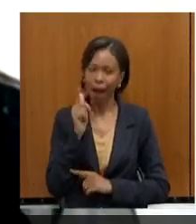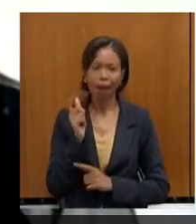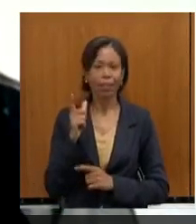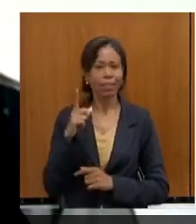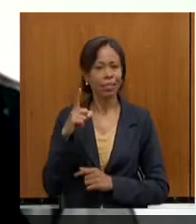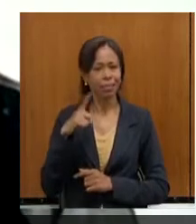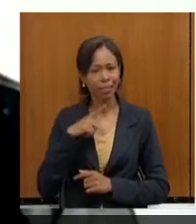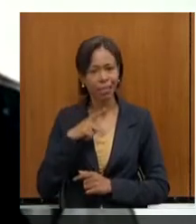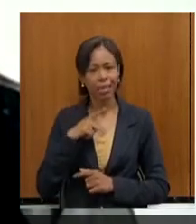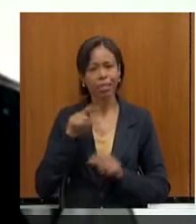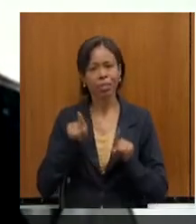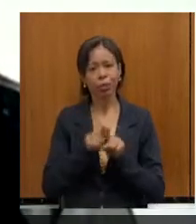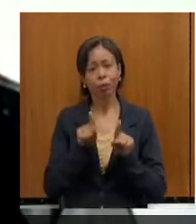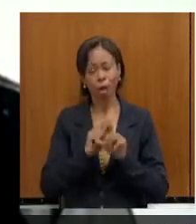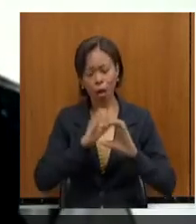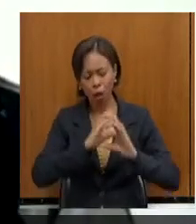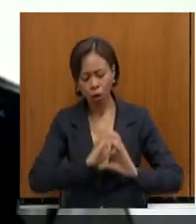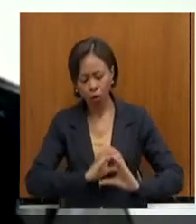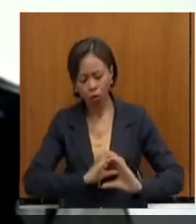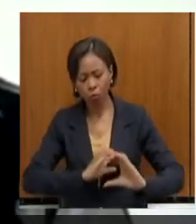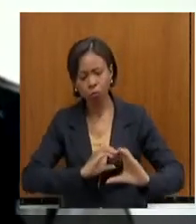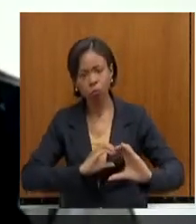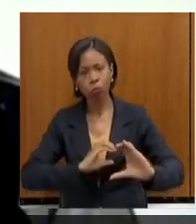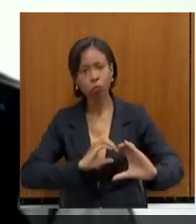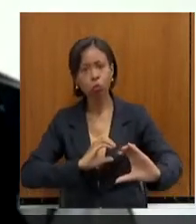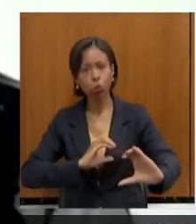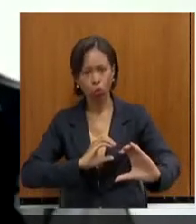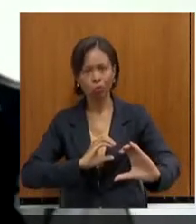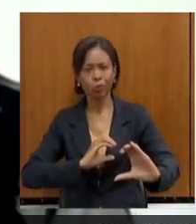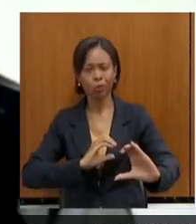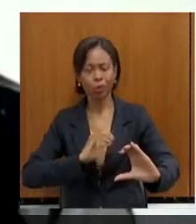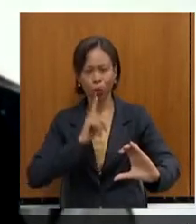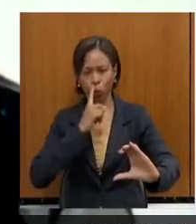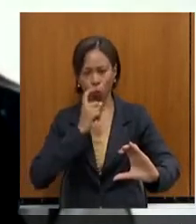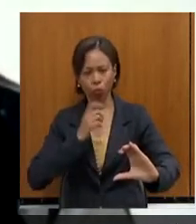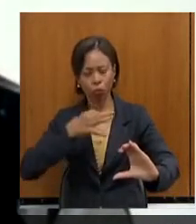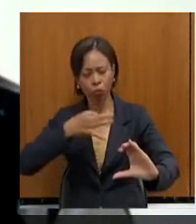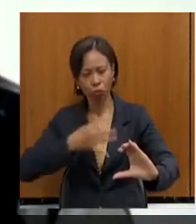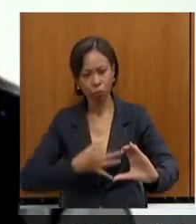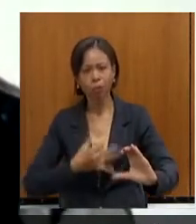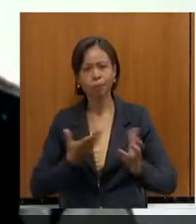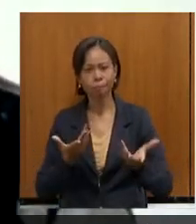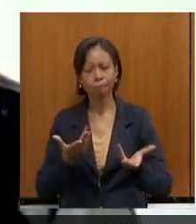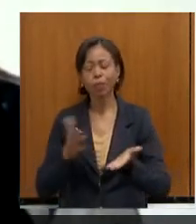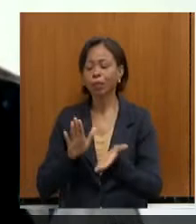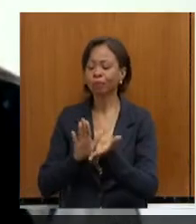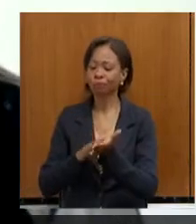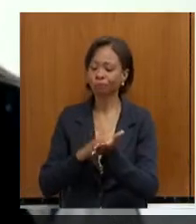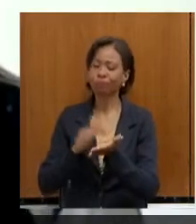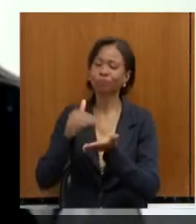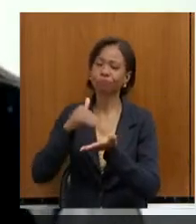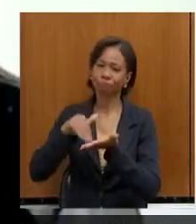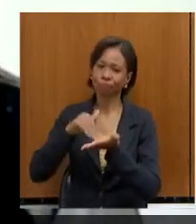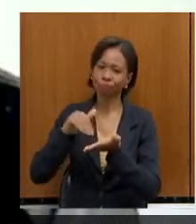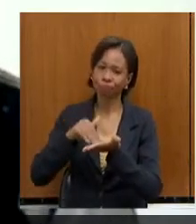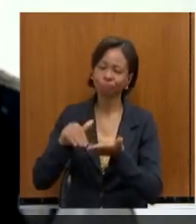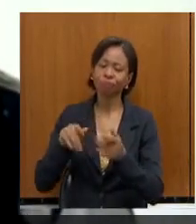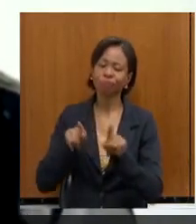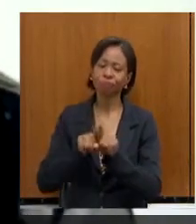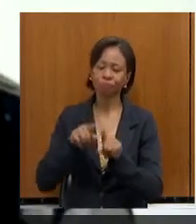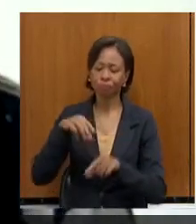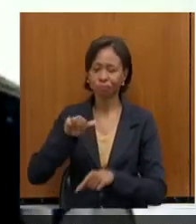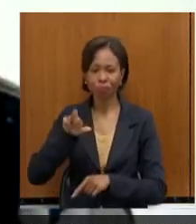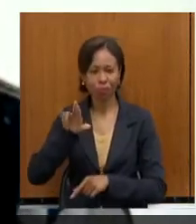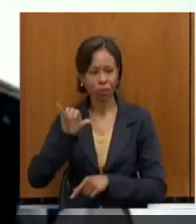a coleta e tratamento de esgoto então mais uma vez quero parabenizar a Secretaria de Estado de Meio Ambiente a secretaria Marília